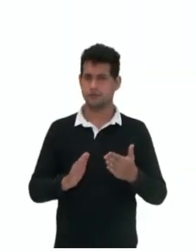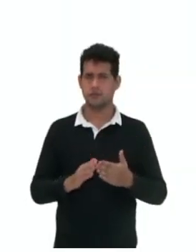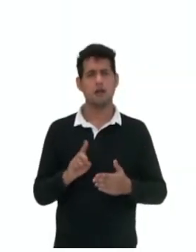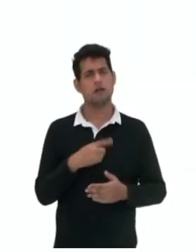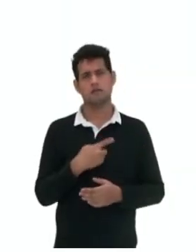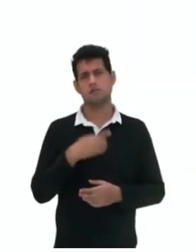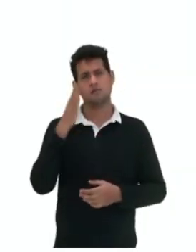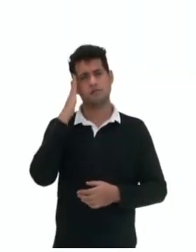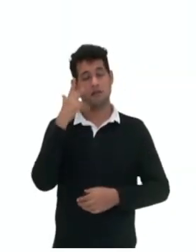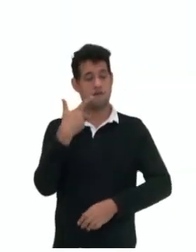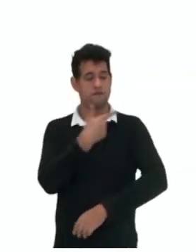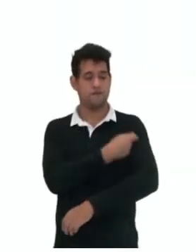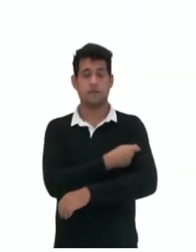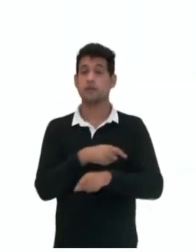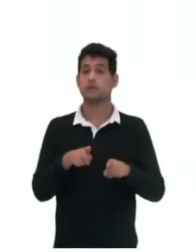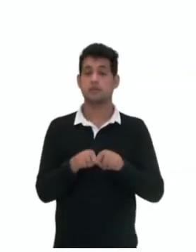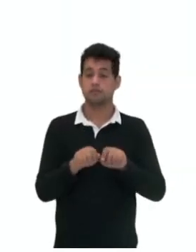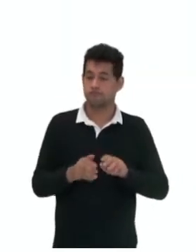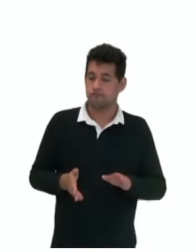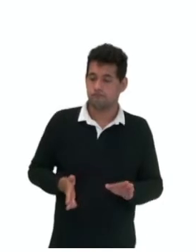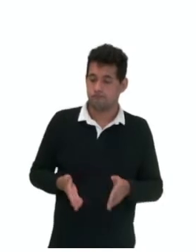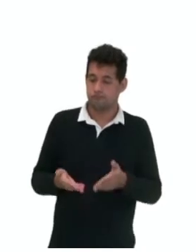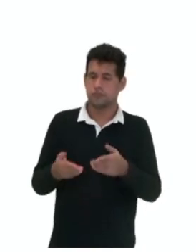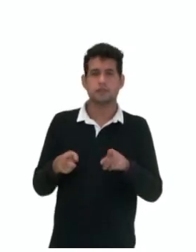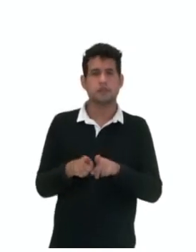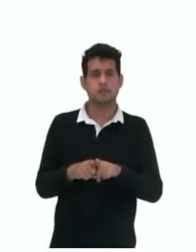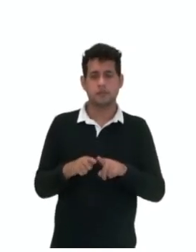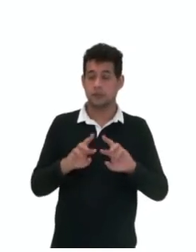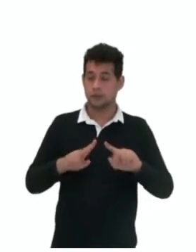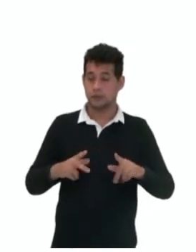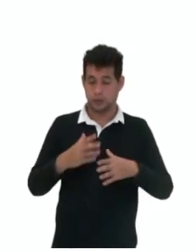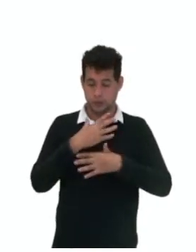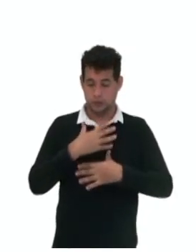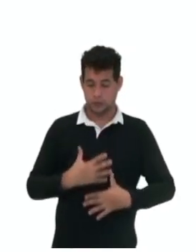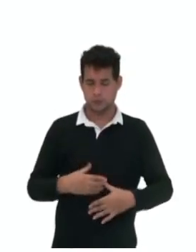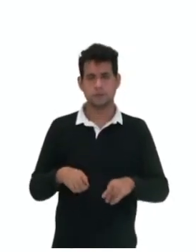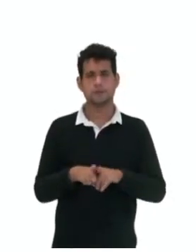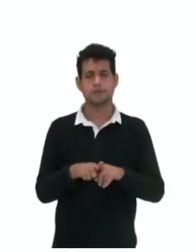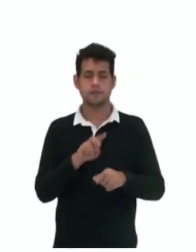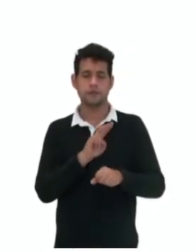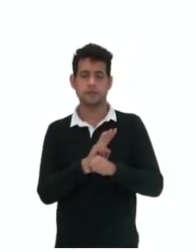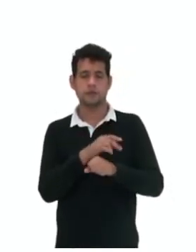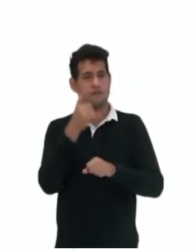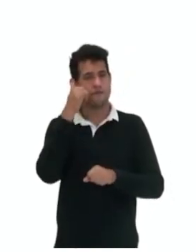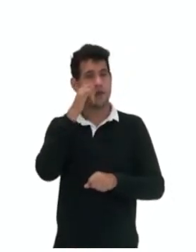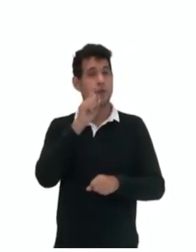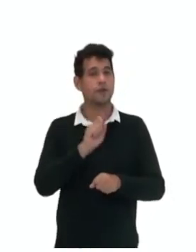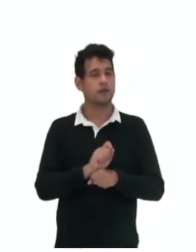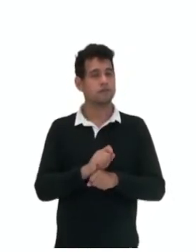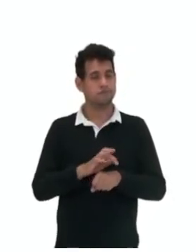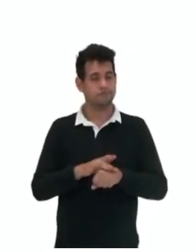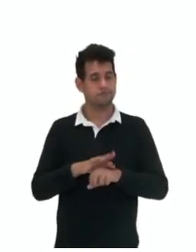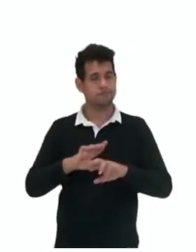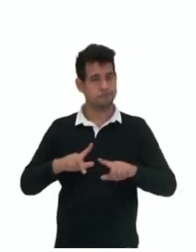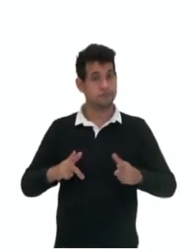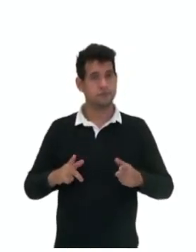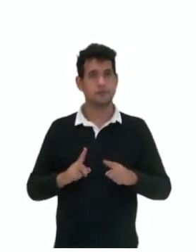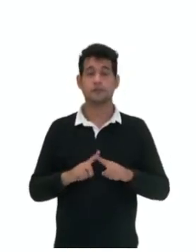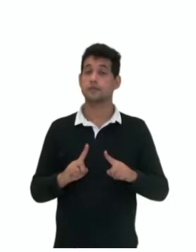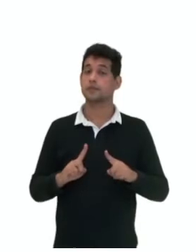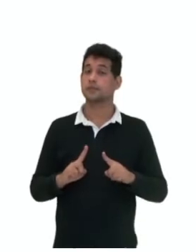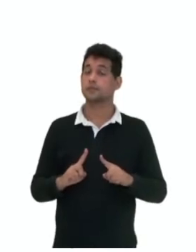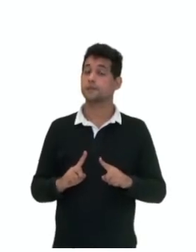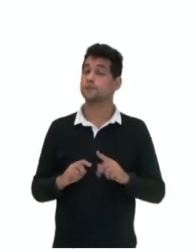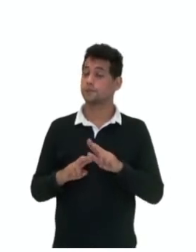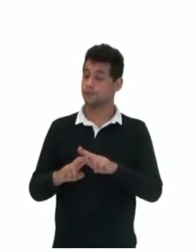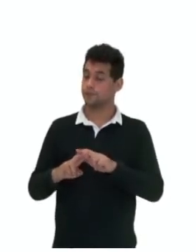Sabemos que as vacinas são capazes de estimular a produção de anticorpos pelo corpo, protegendo, portanto, das doenças. Graças a